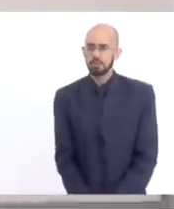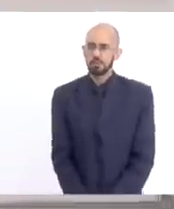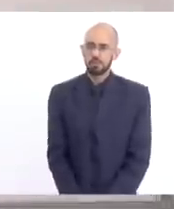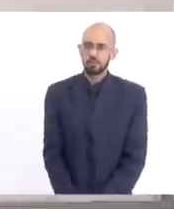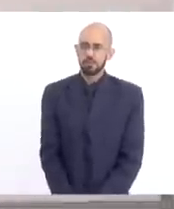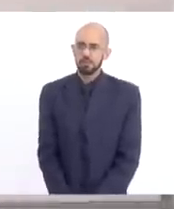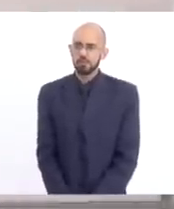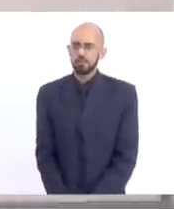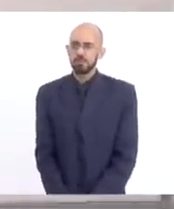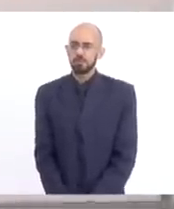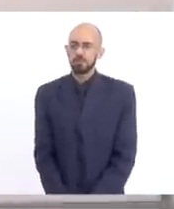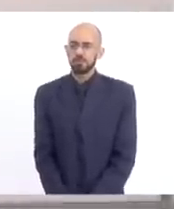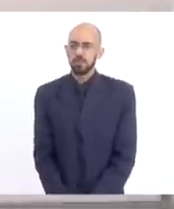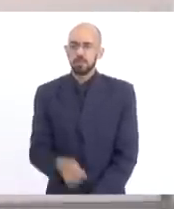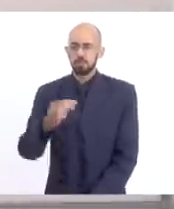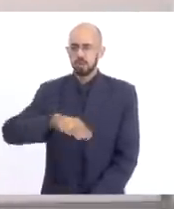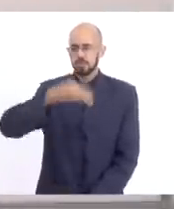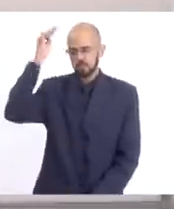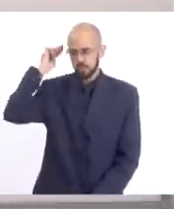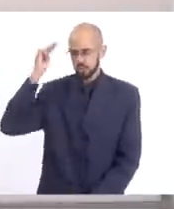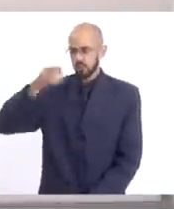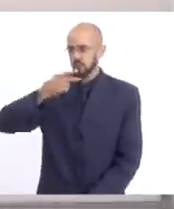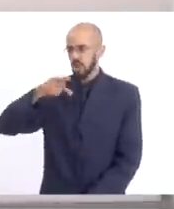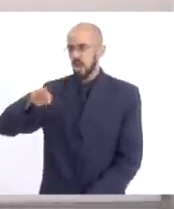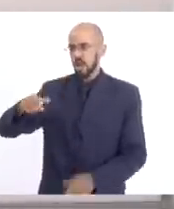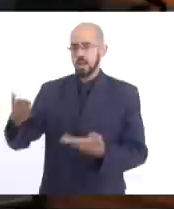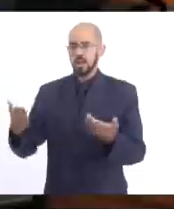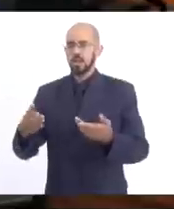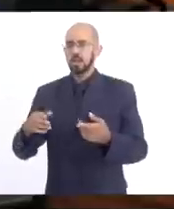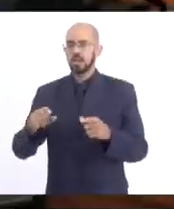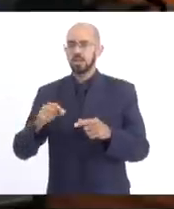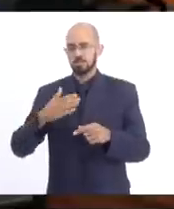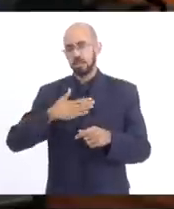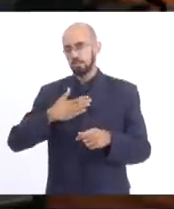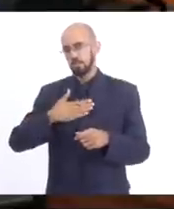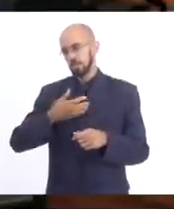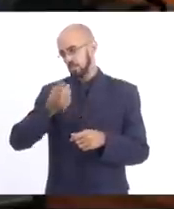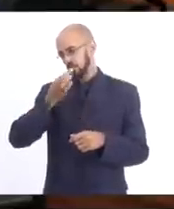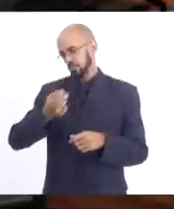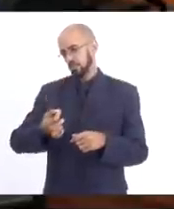Tá, Luiz Paulo, eu, da nossa parte, está acordado, okay. Se Vossa Excelência assim encaminhou.